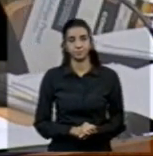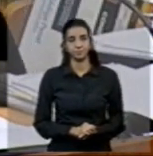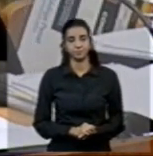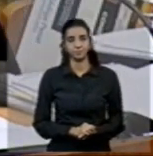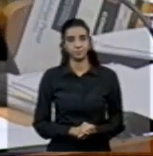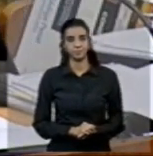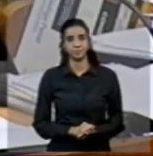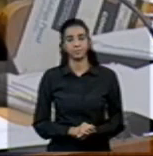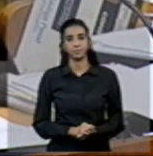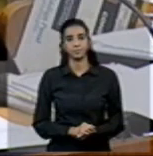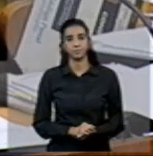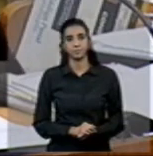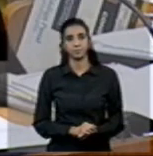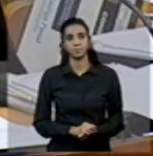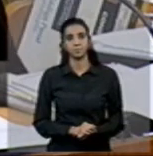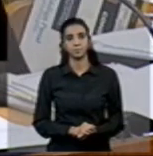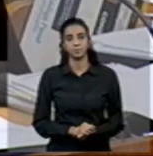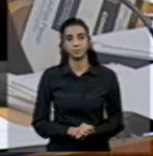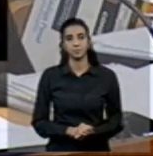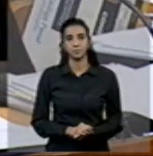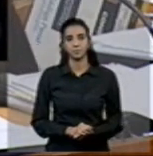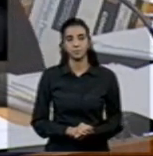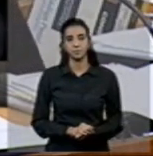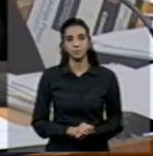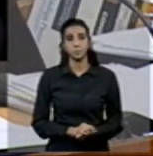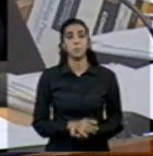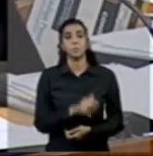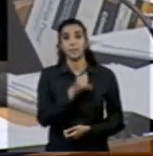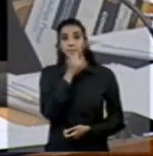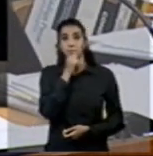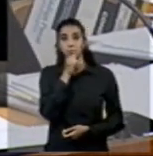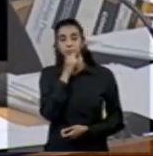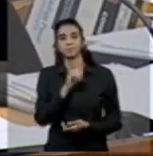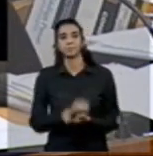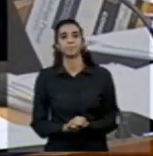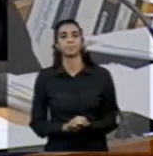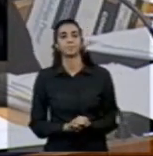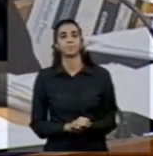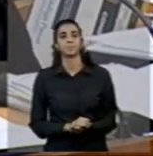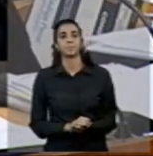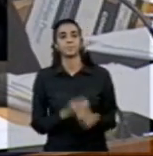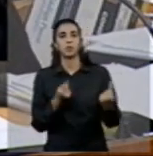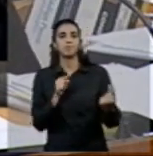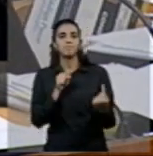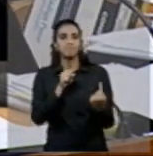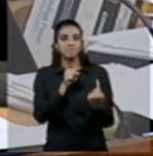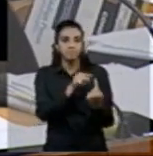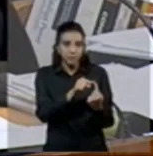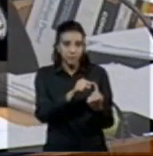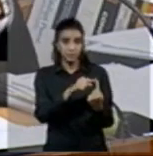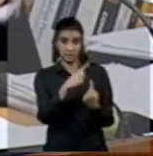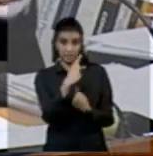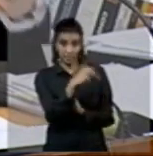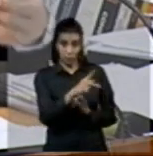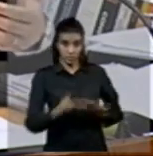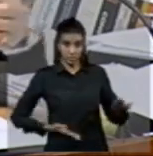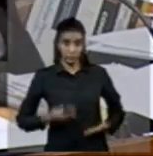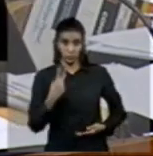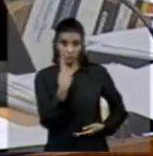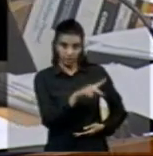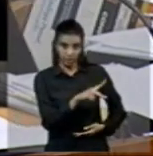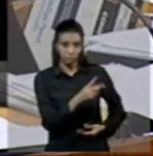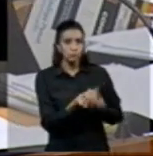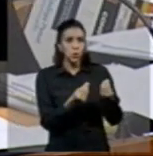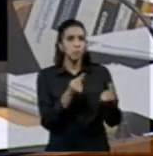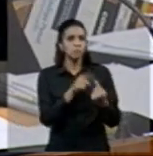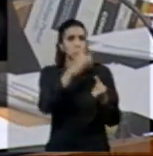Para a realização do seu, vamos dizer, da sua finalidade realmente, do seu objeto social, e para poder cumprir as